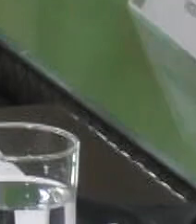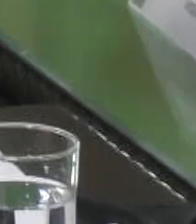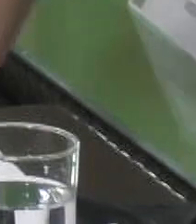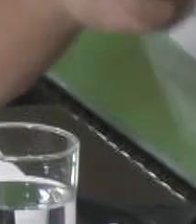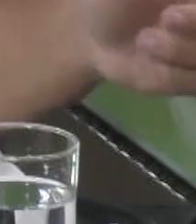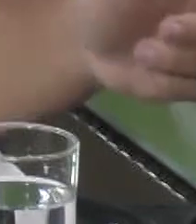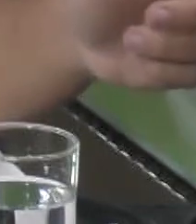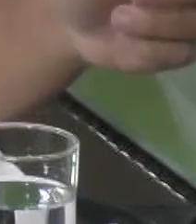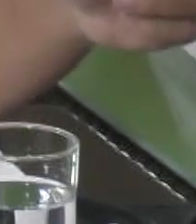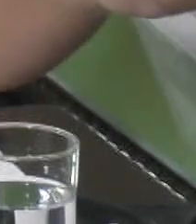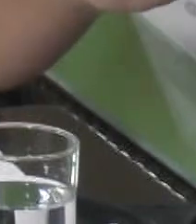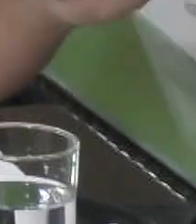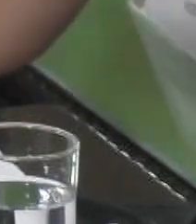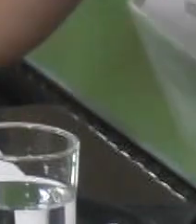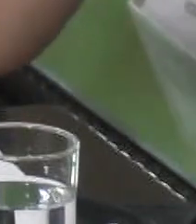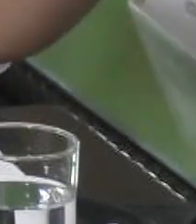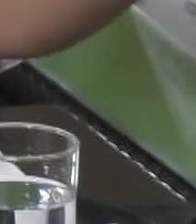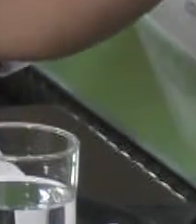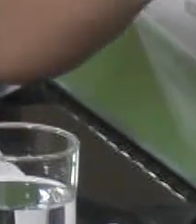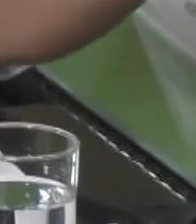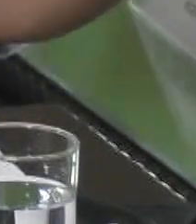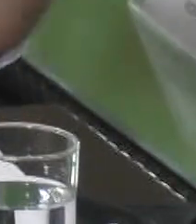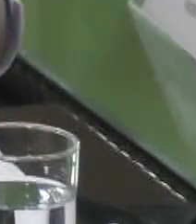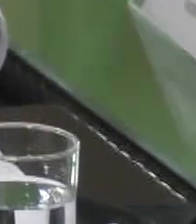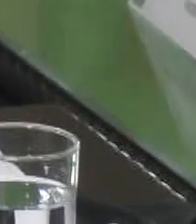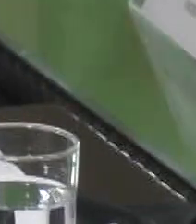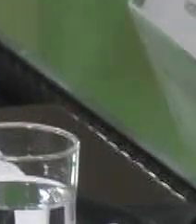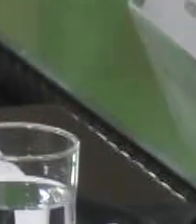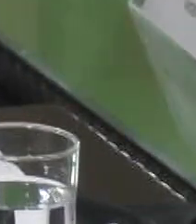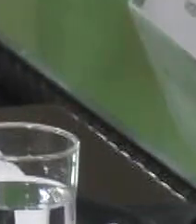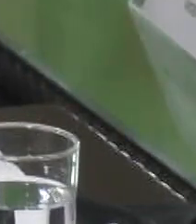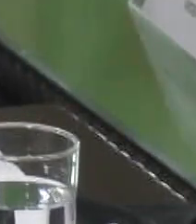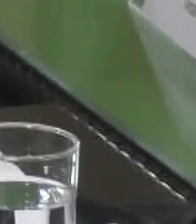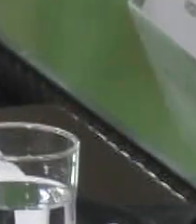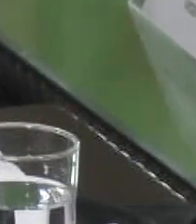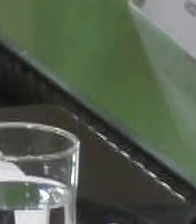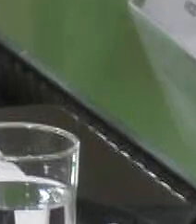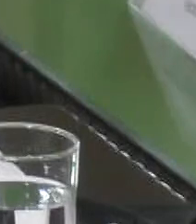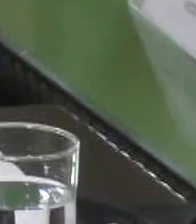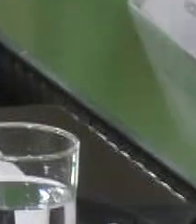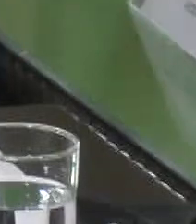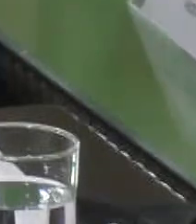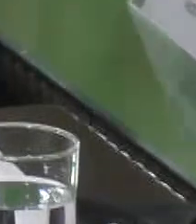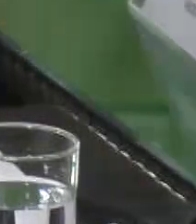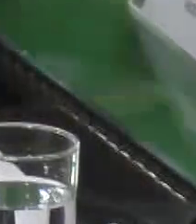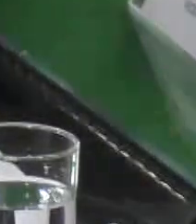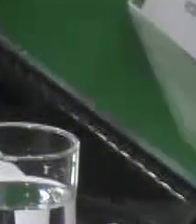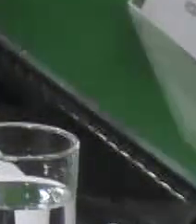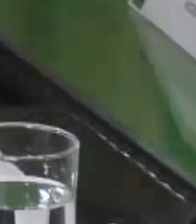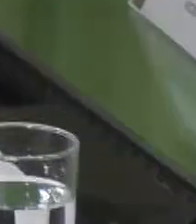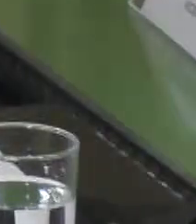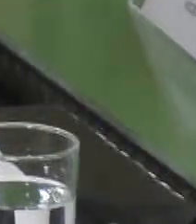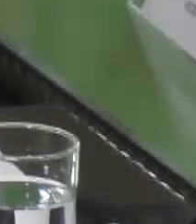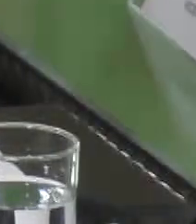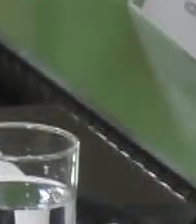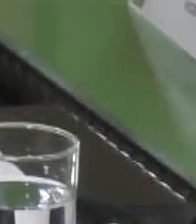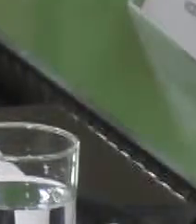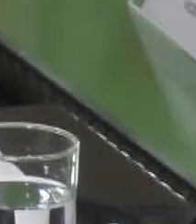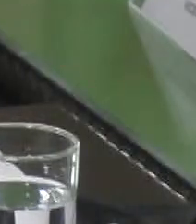debates, e Vossa Excelência traz alguns excertos dessas discussões, o deputado